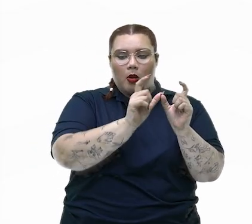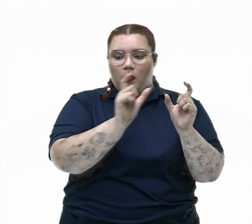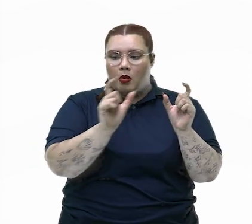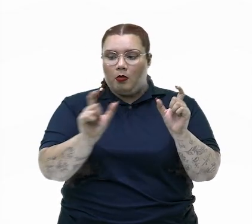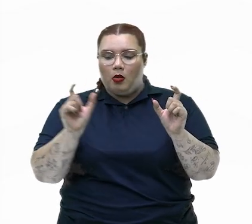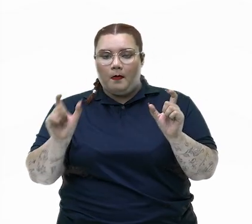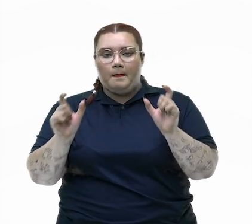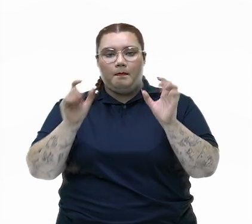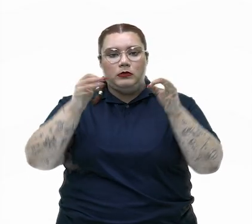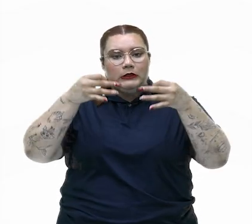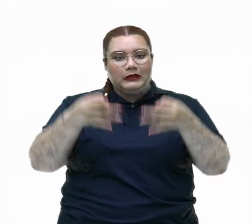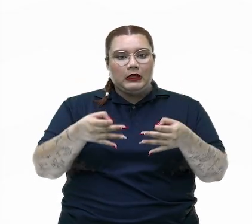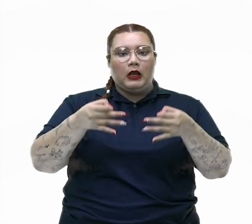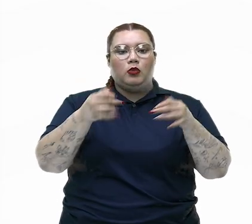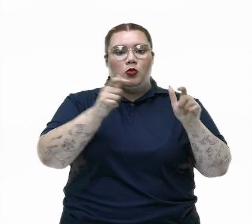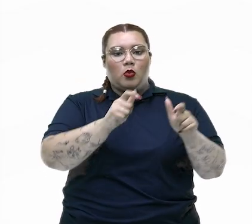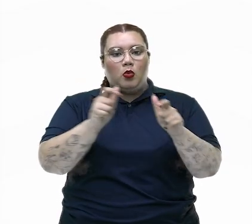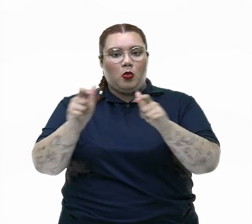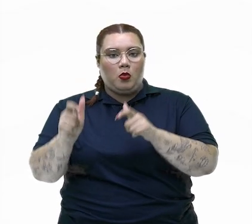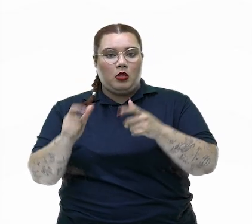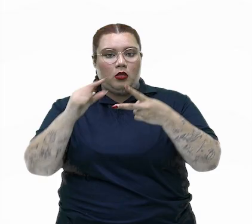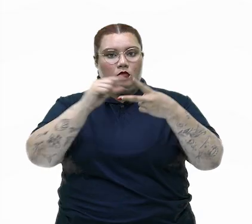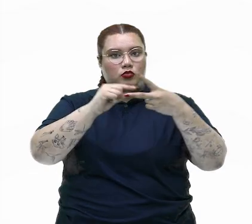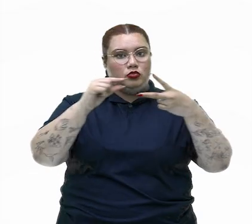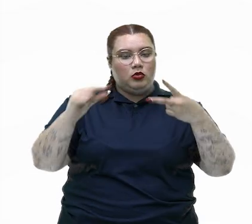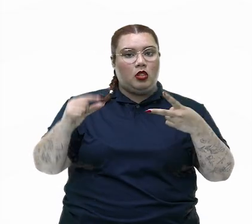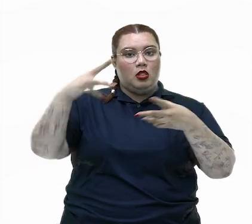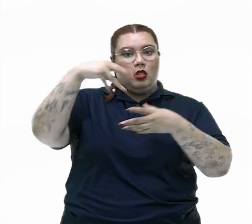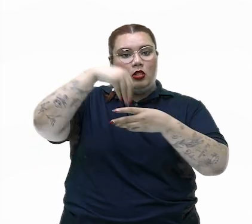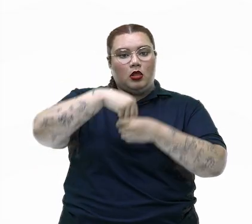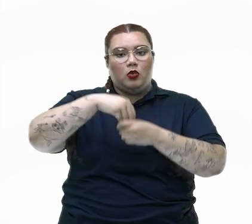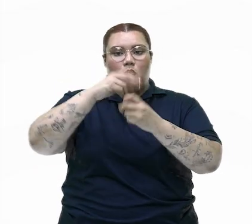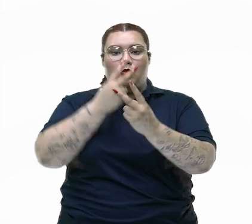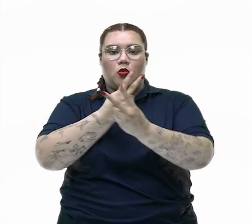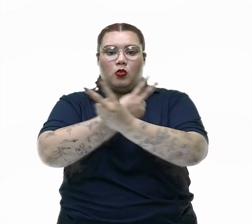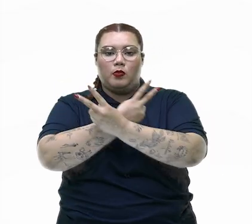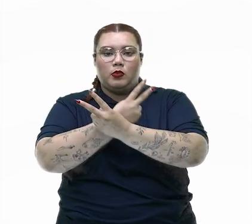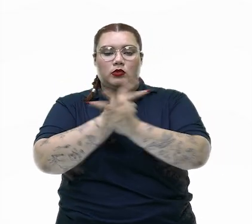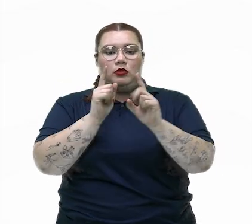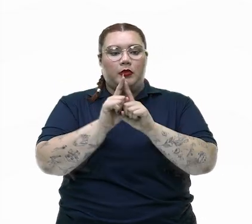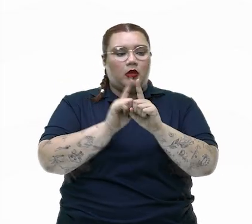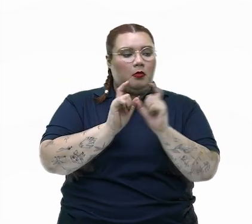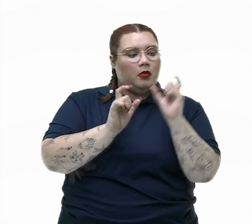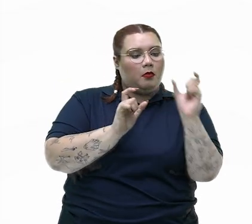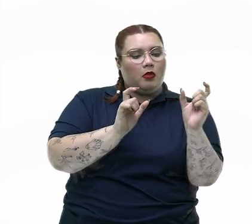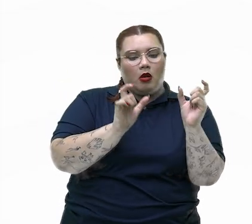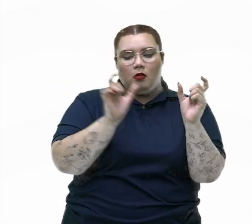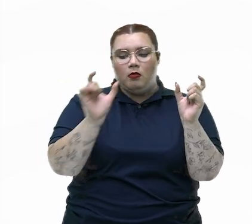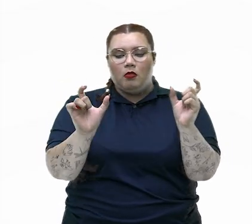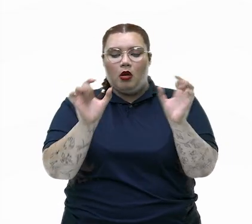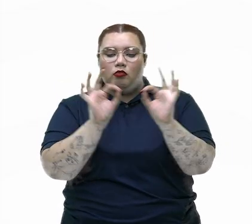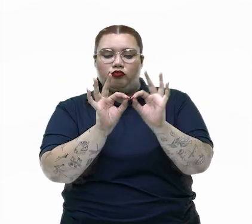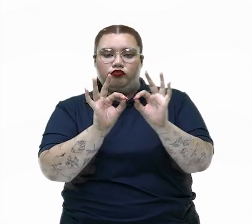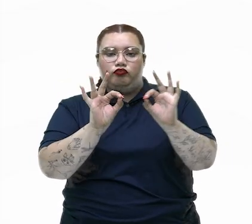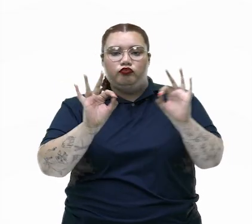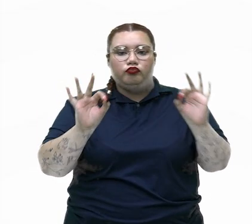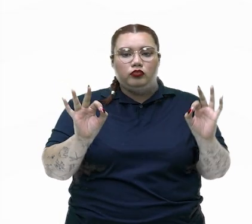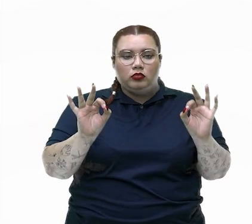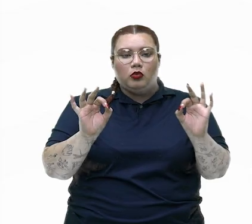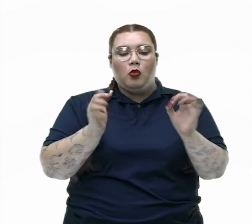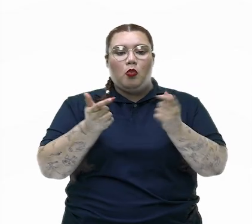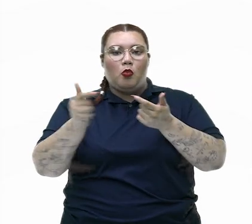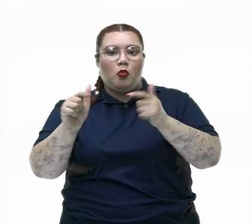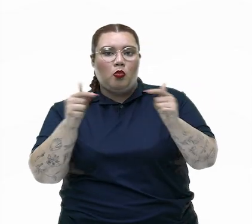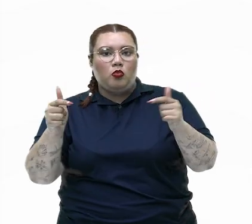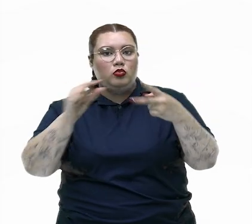posição específica de um gene em um cromossomo e a distância entre esse gene e